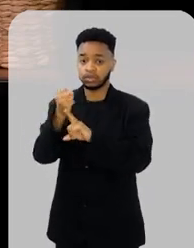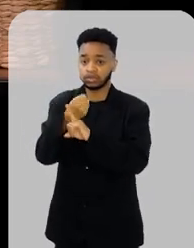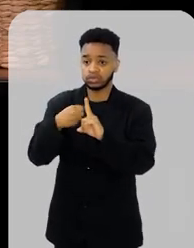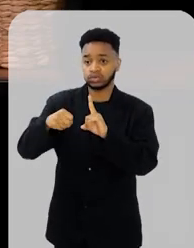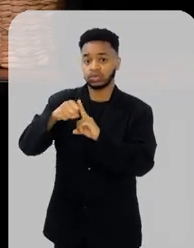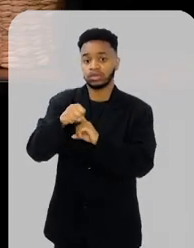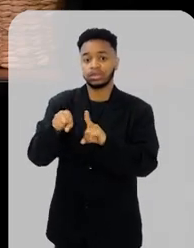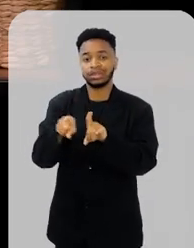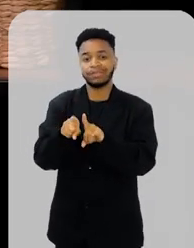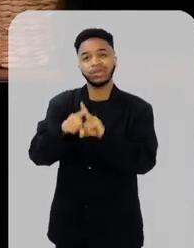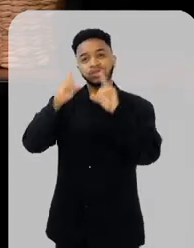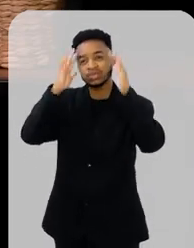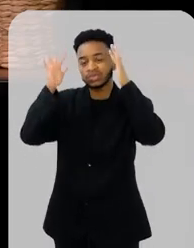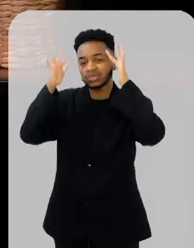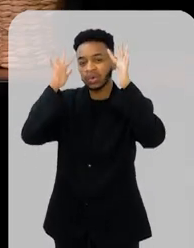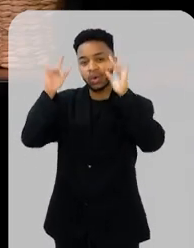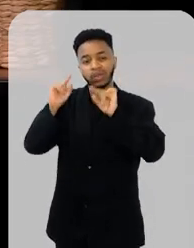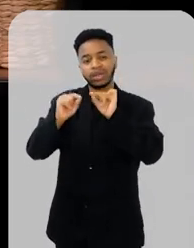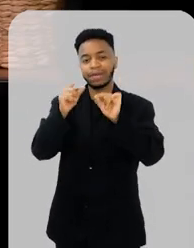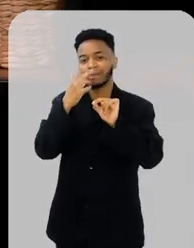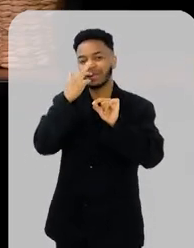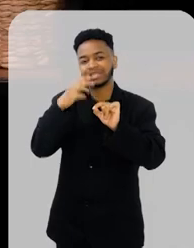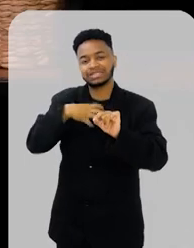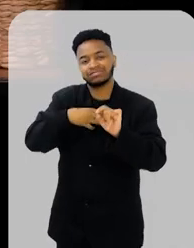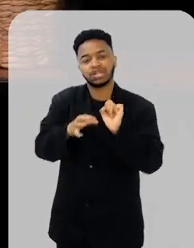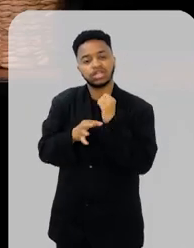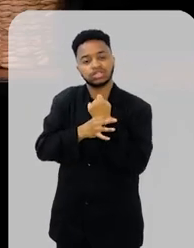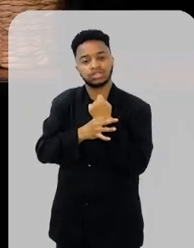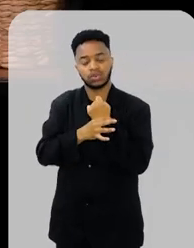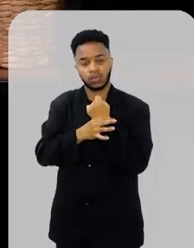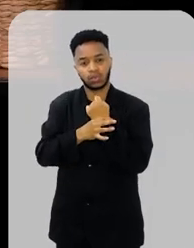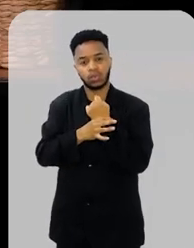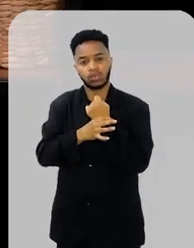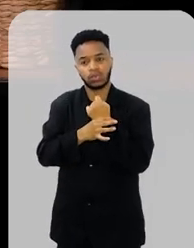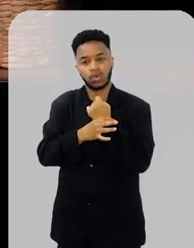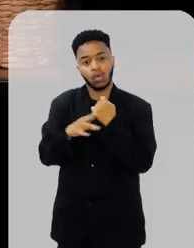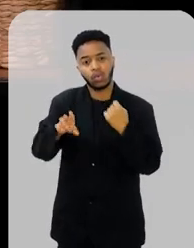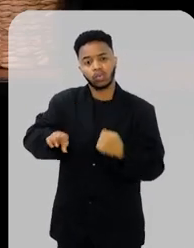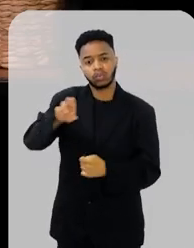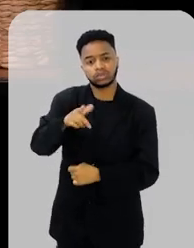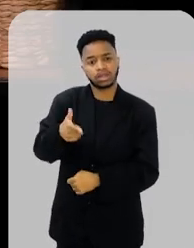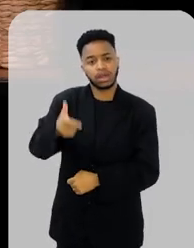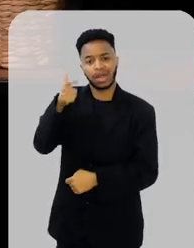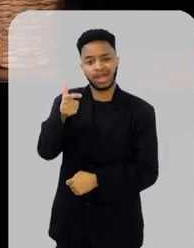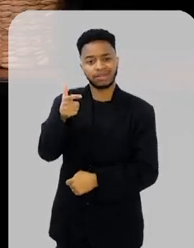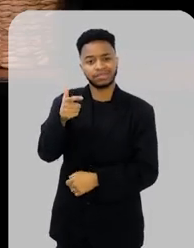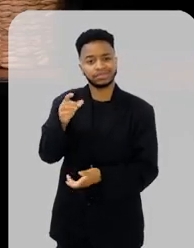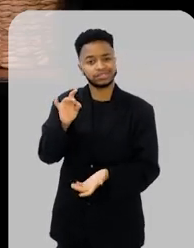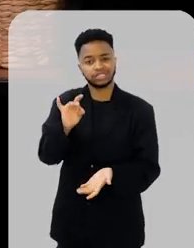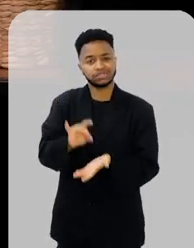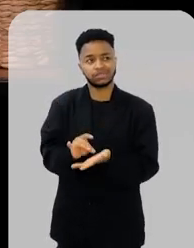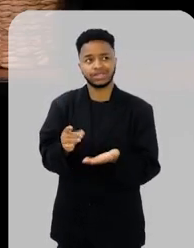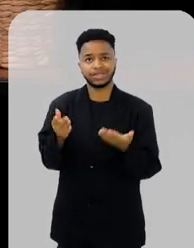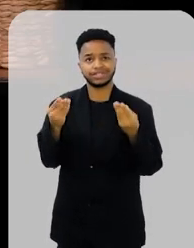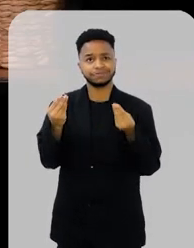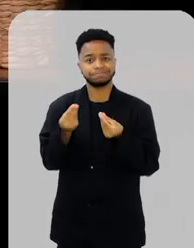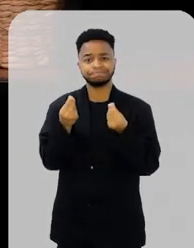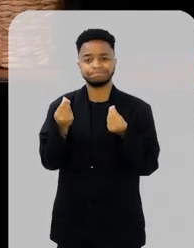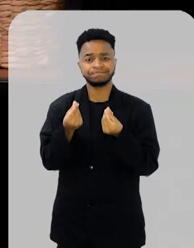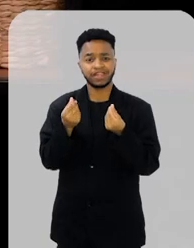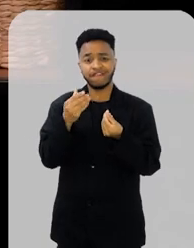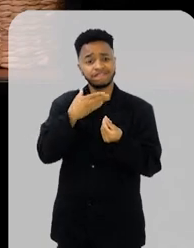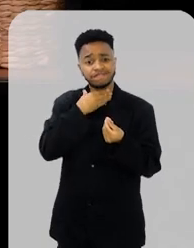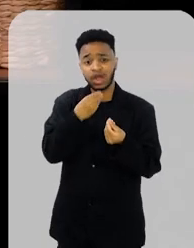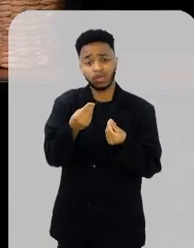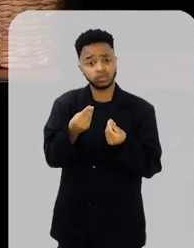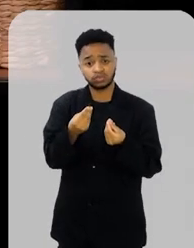da sociedade, essa ilusão, né, de estar mais segura empunhando uma arma, isso é